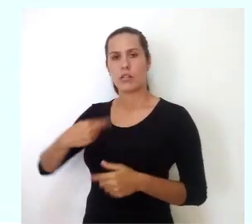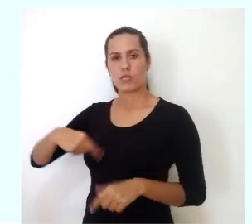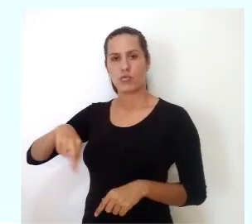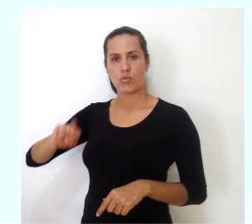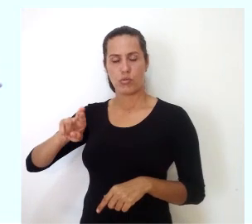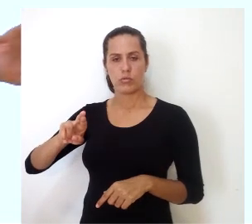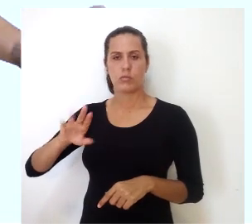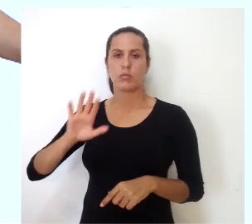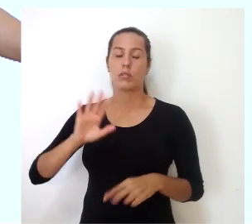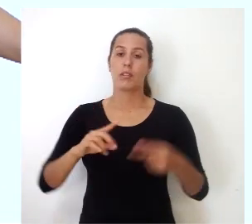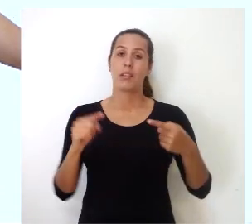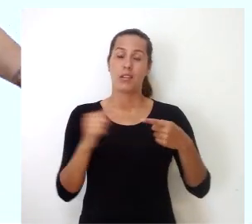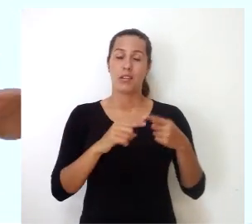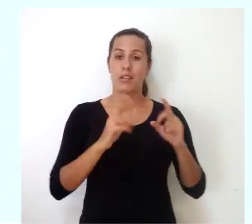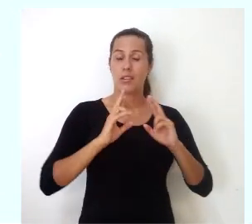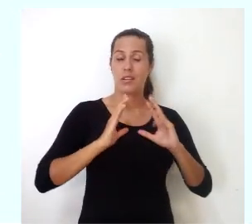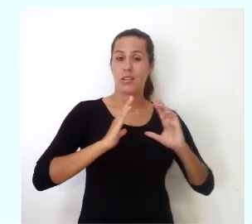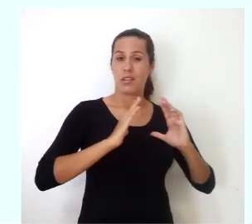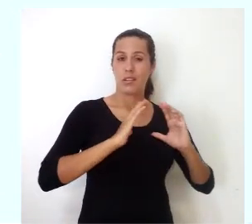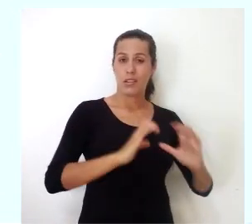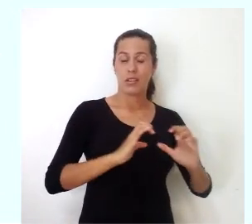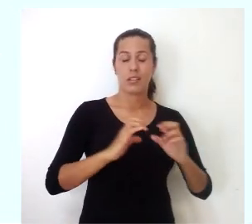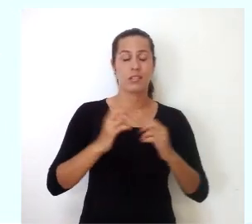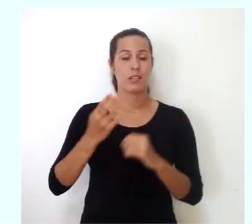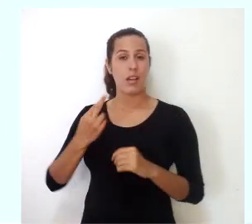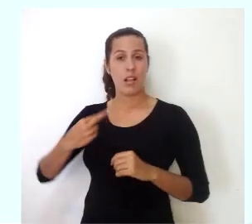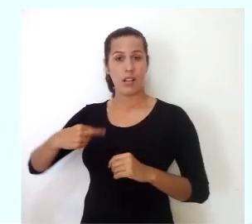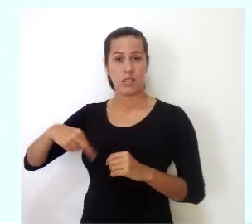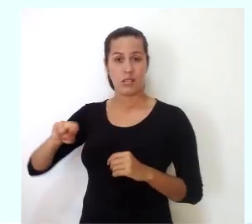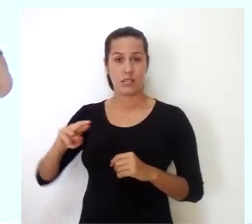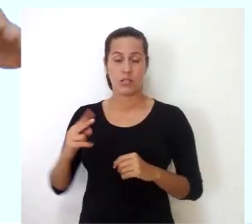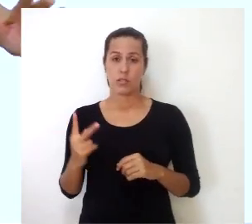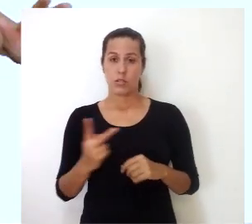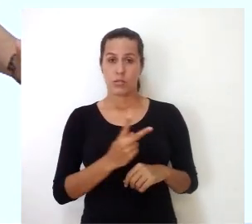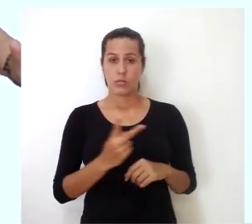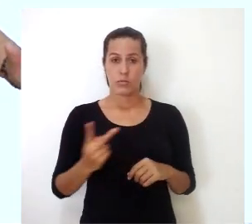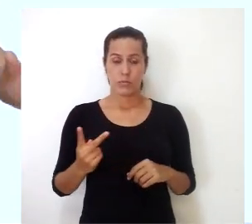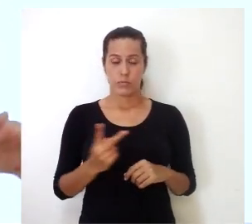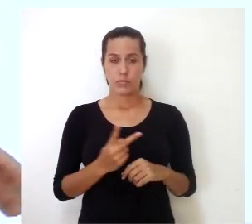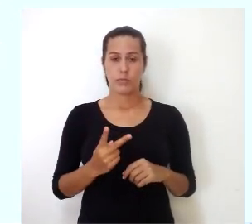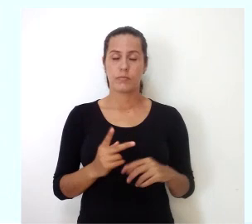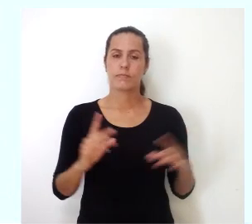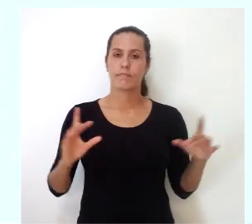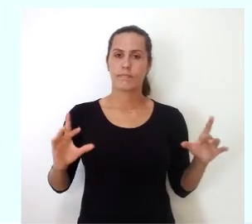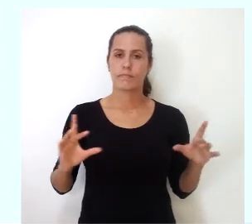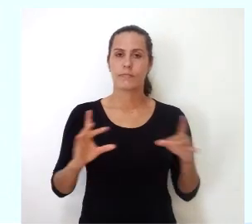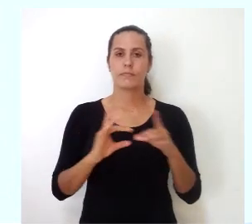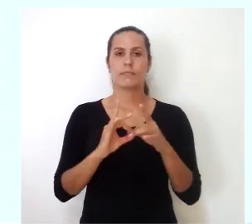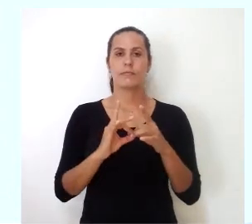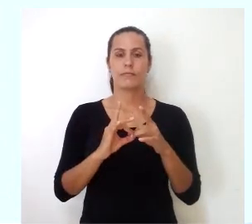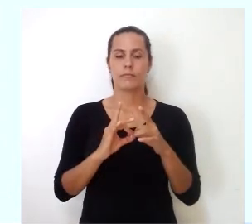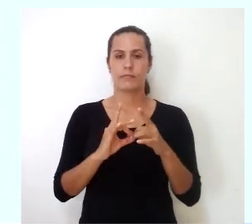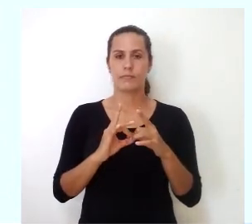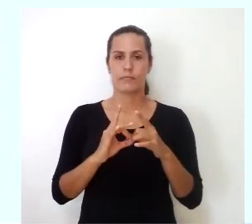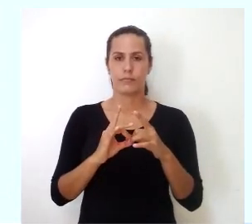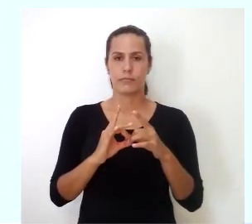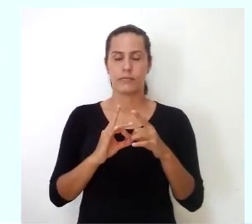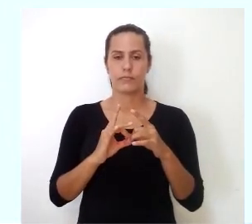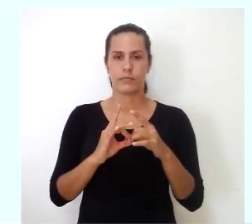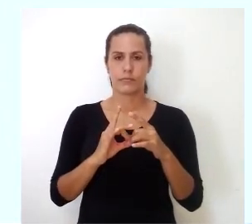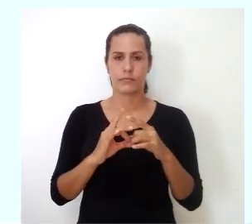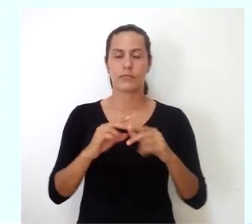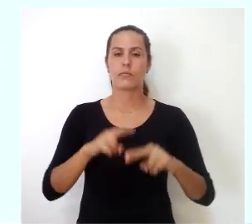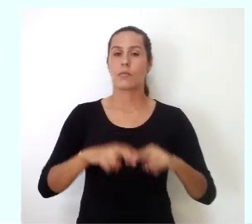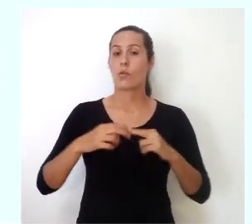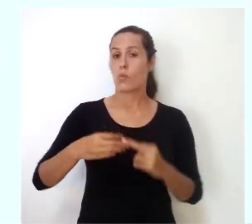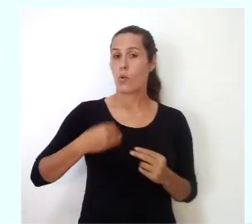religiosas, então a ética e a religiosidade, certo? Judaética e a religiosidade aliadas